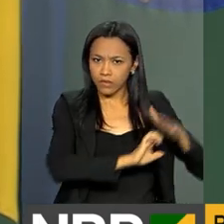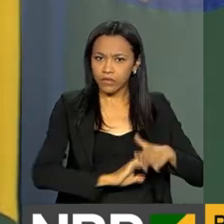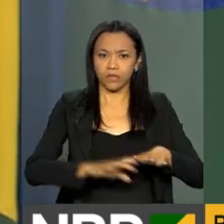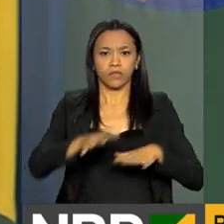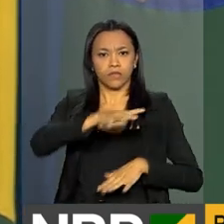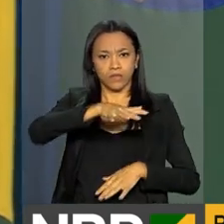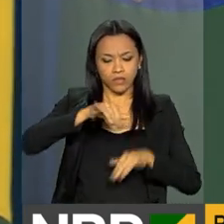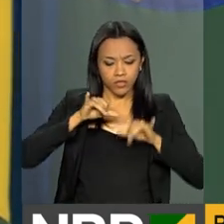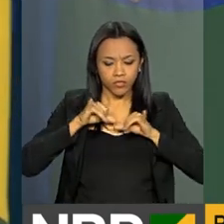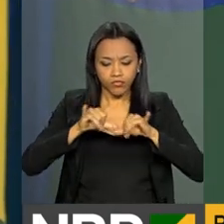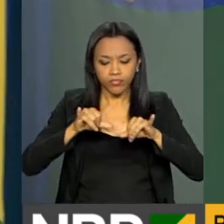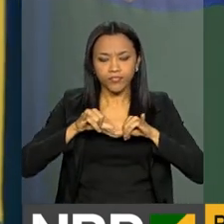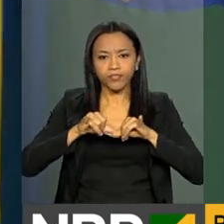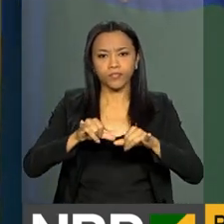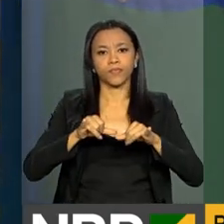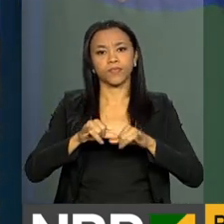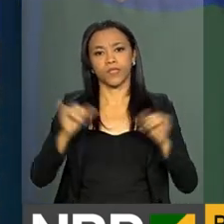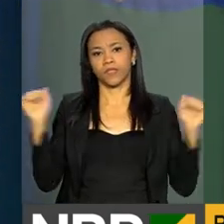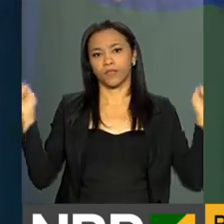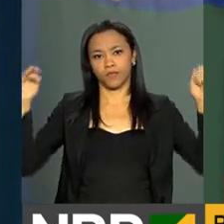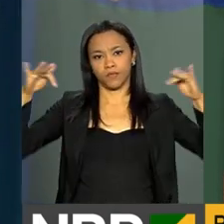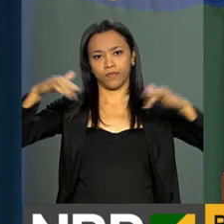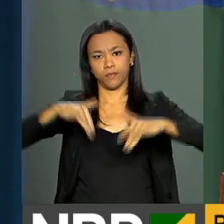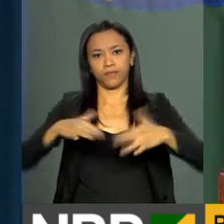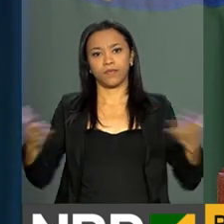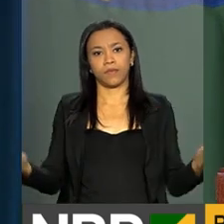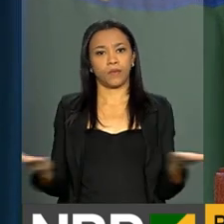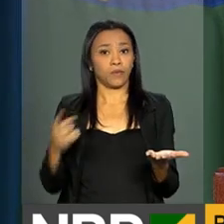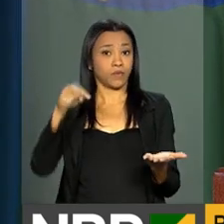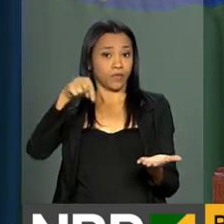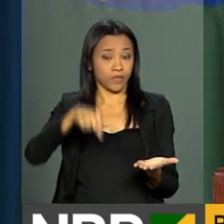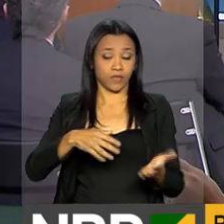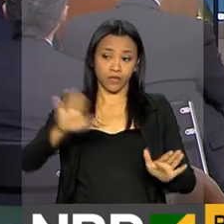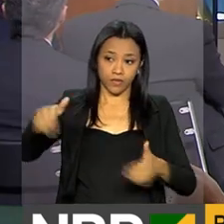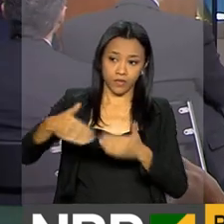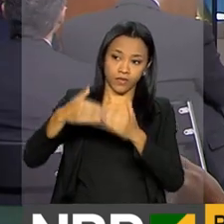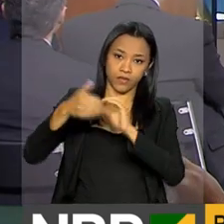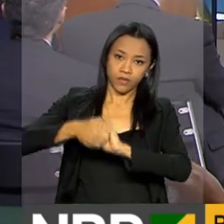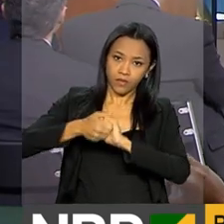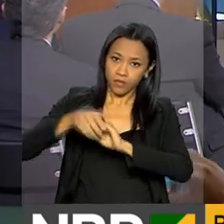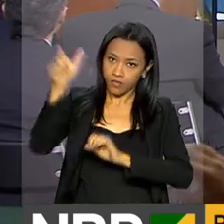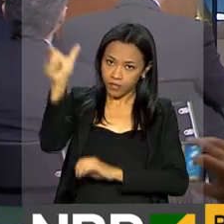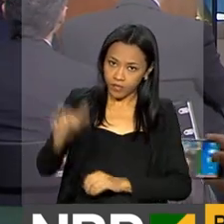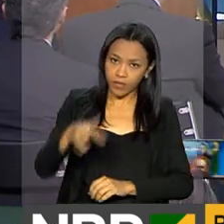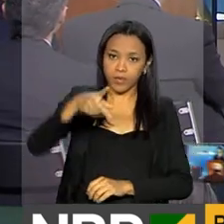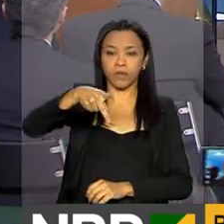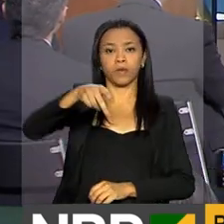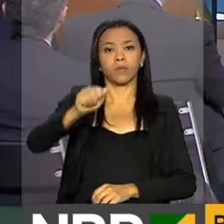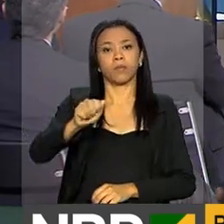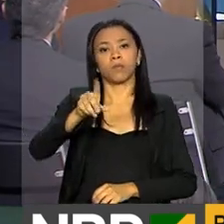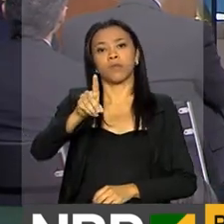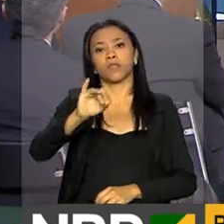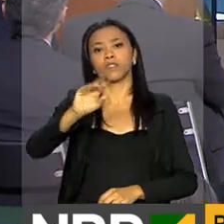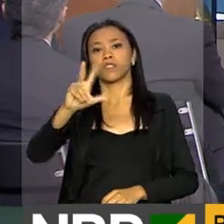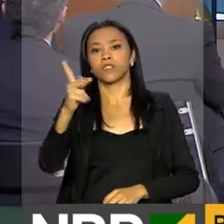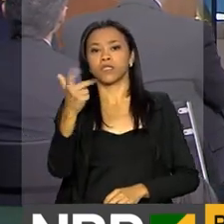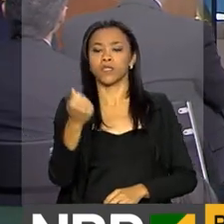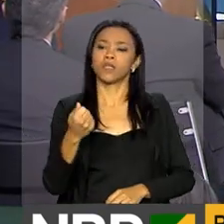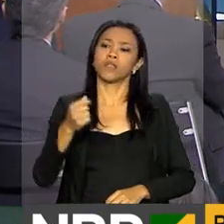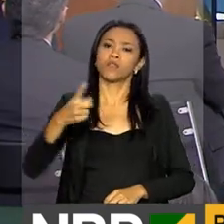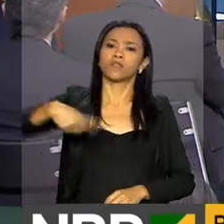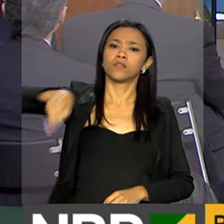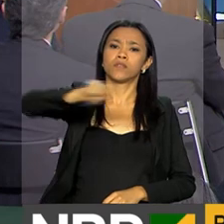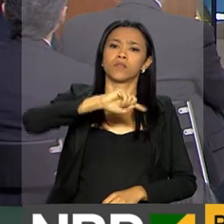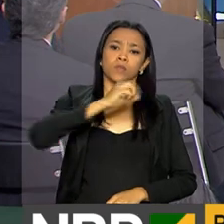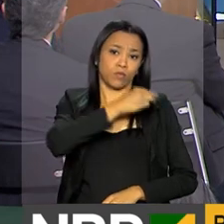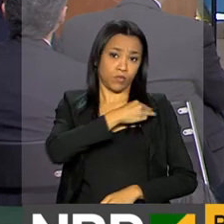supermercadistas aqui presentes. Quero cumprimentar o Eliseu Padilha, os nossos ministros,